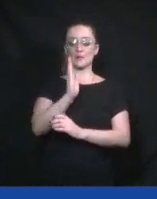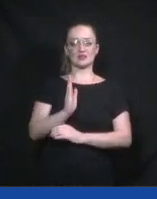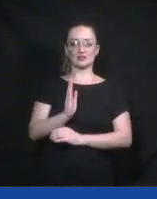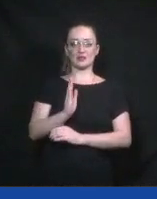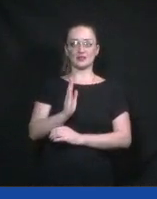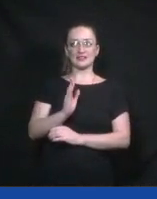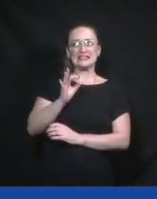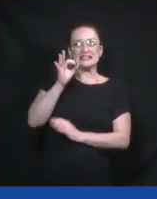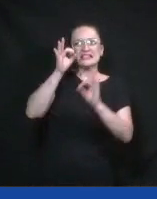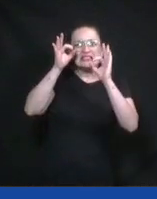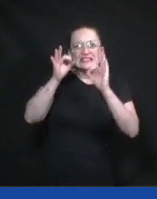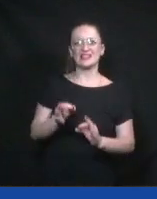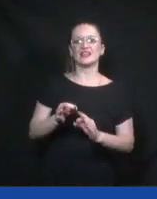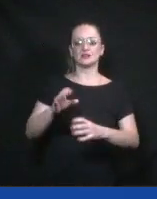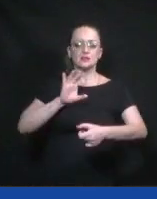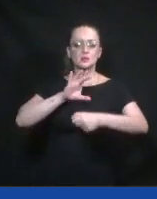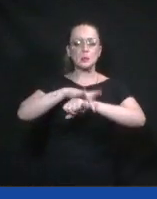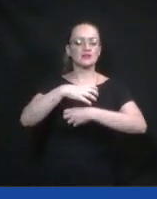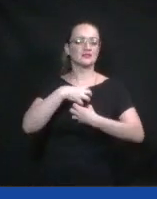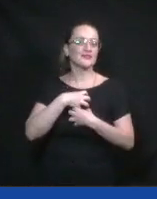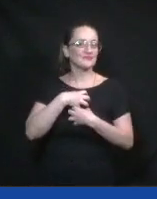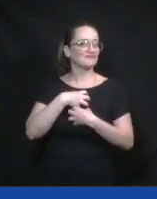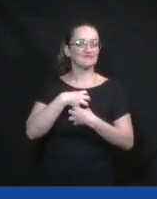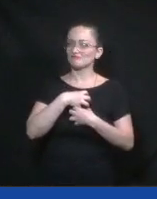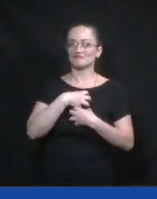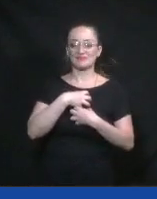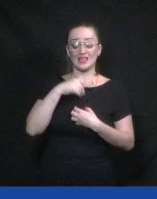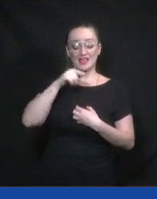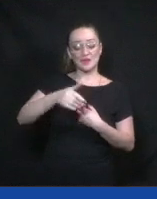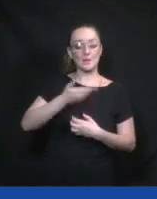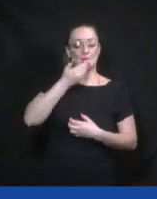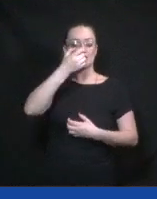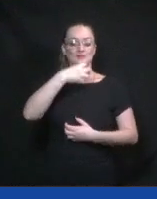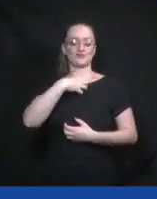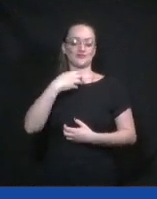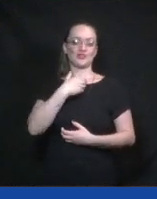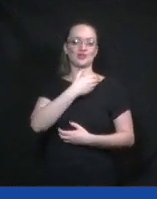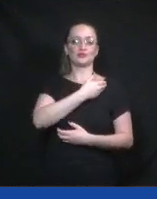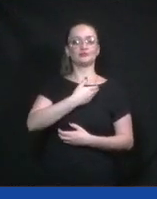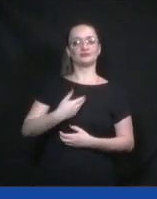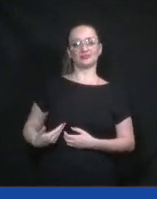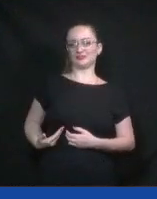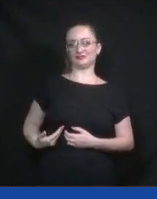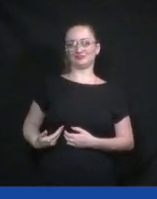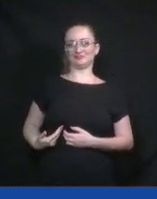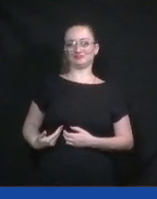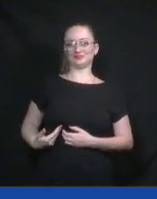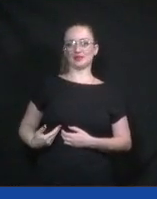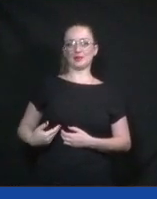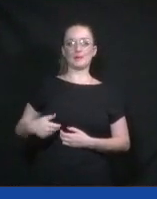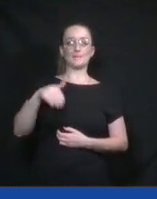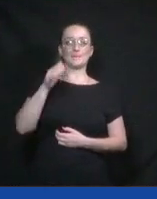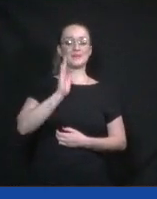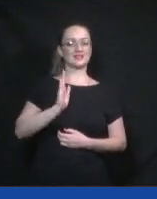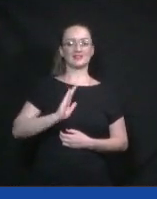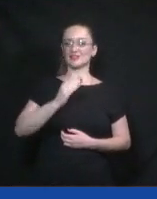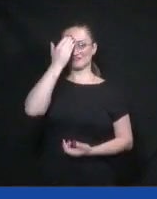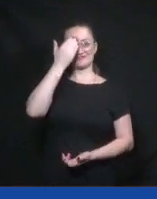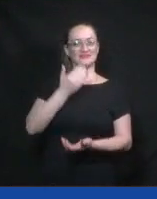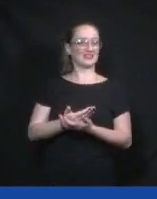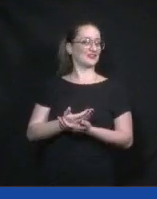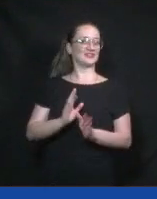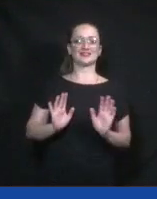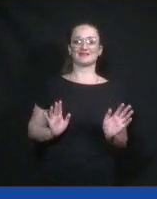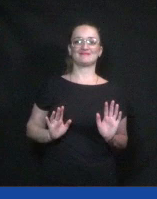tanta certeza o tanto a segurança de que esse é o melhor sistema de governo ou melhor forma de governo em qualquer